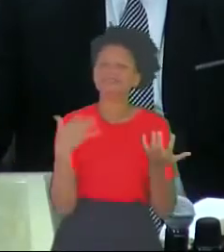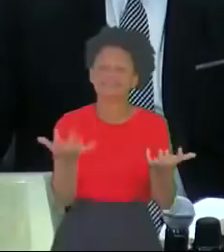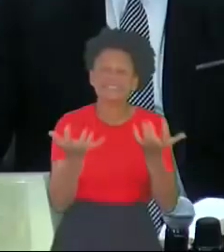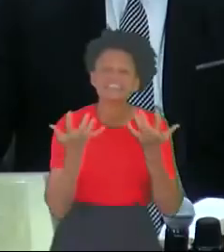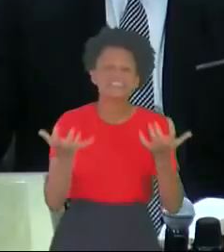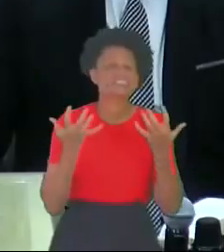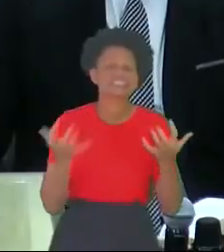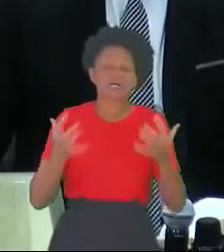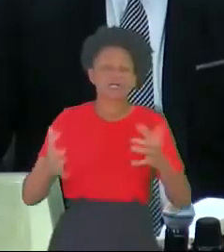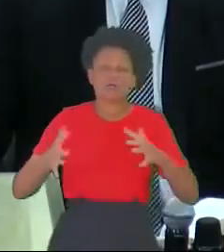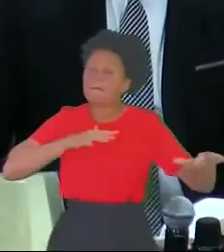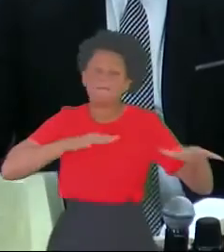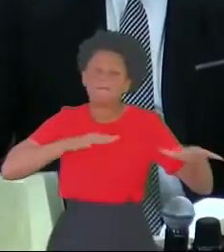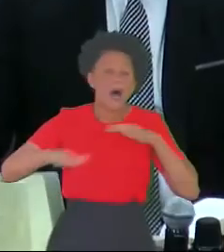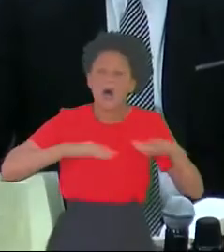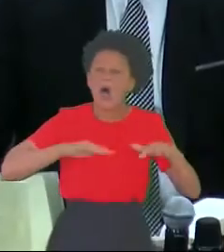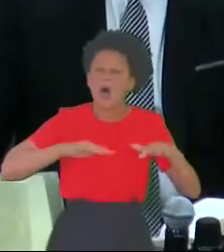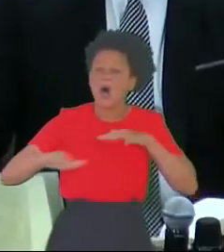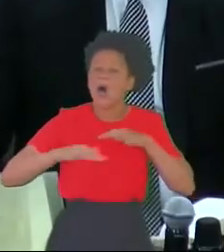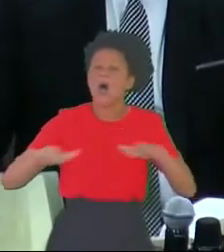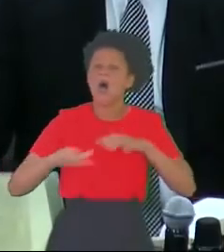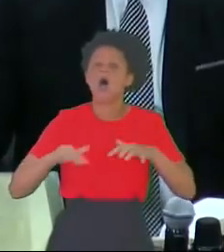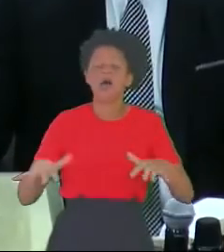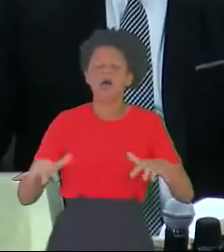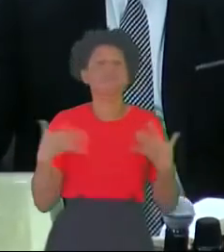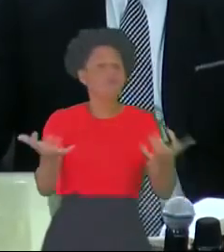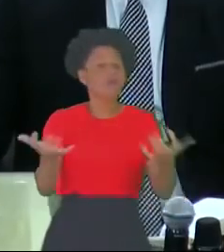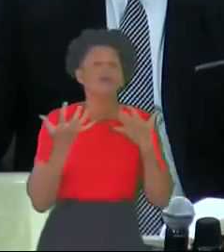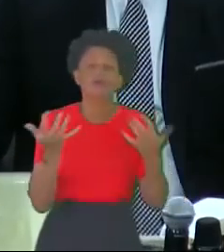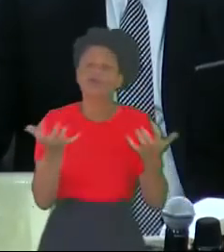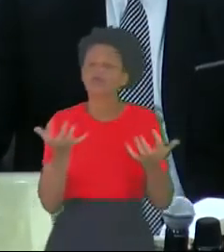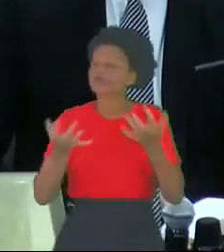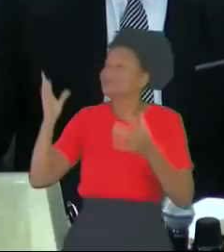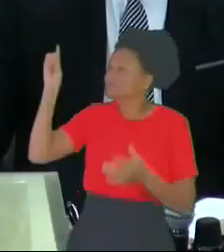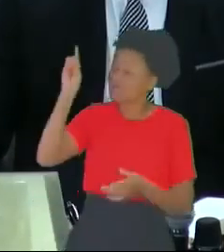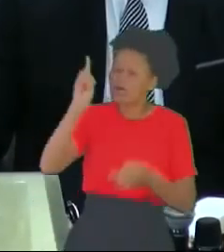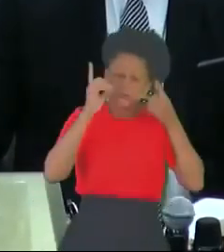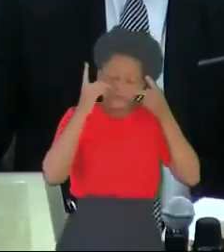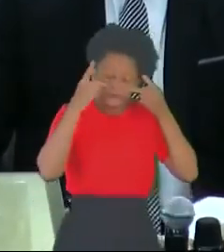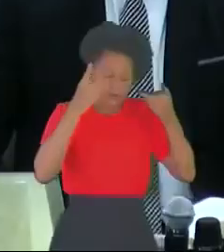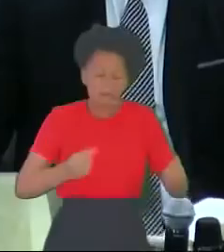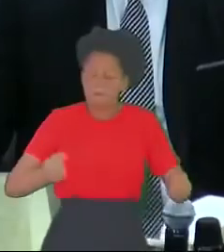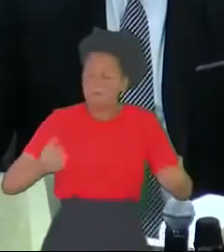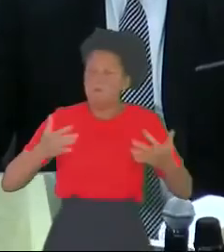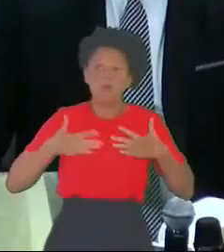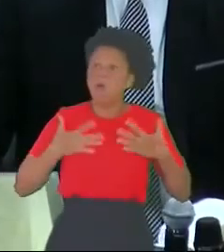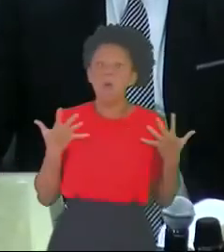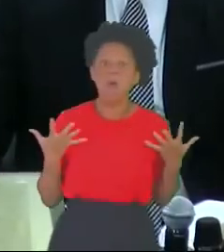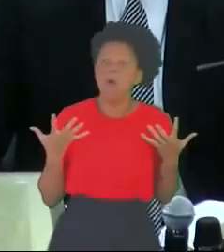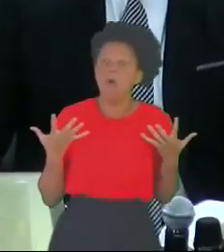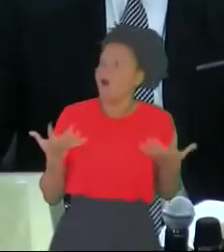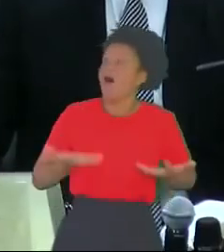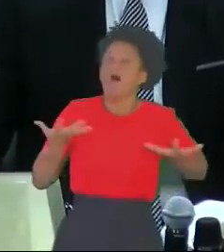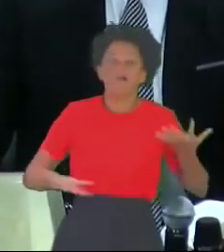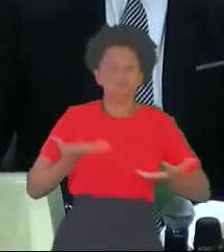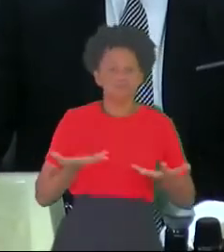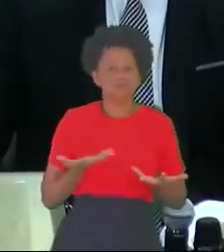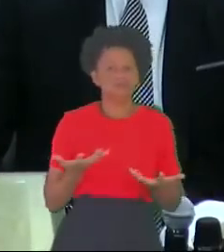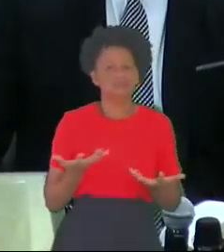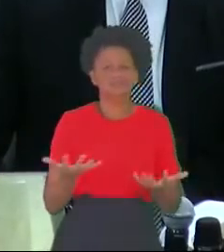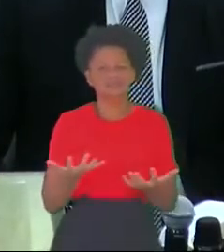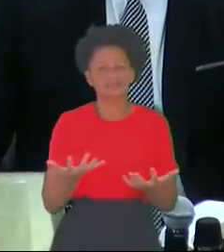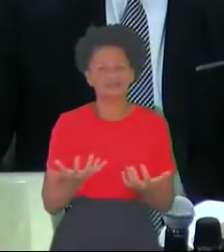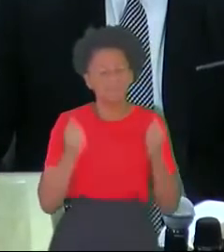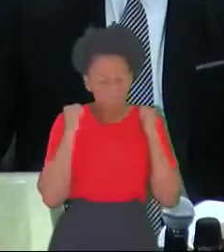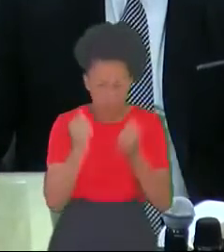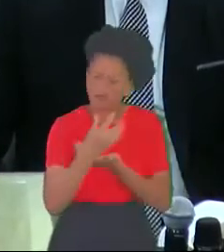mais abaladoras. Nós queremos visitas mais impactantes. Quem pode